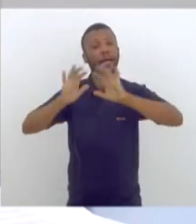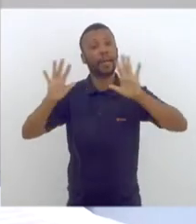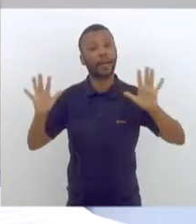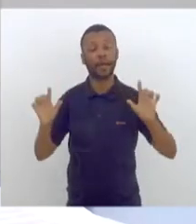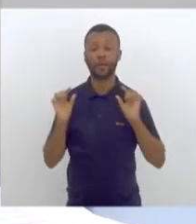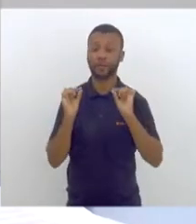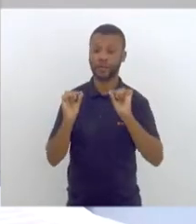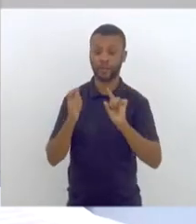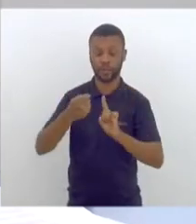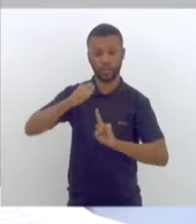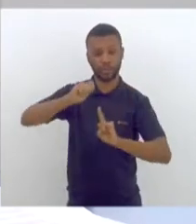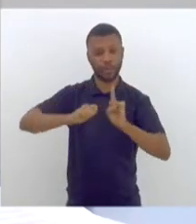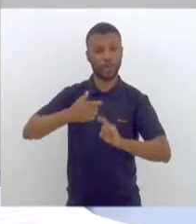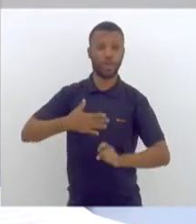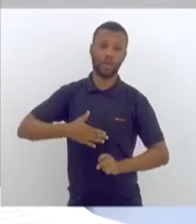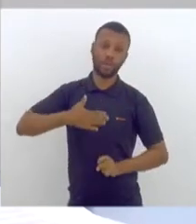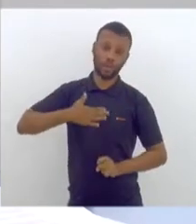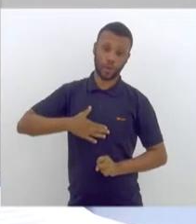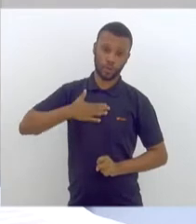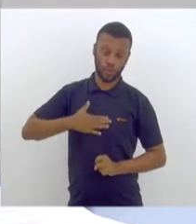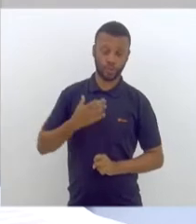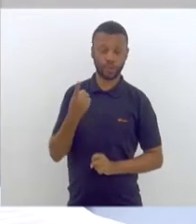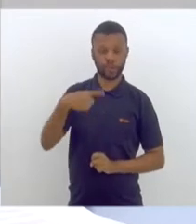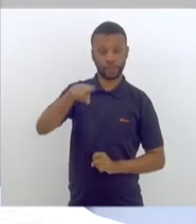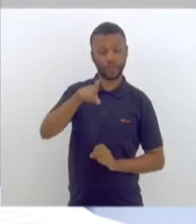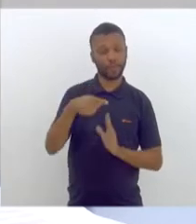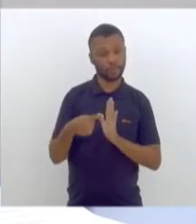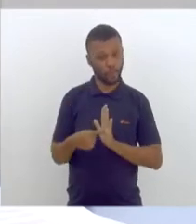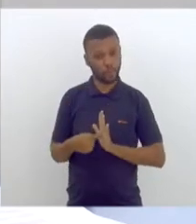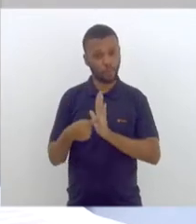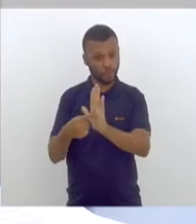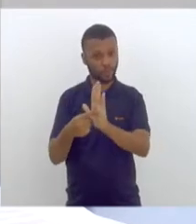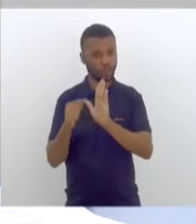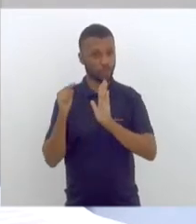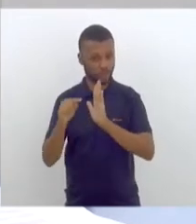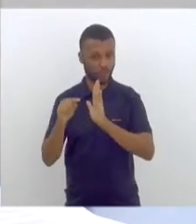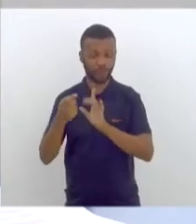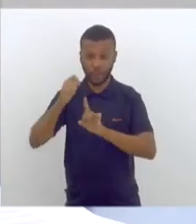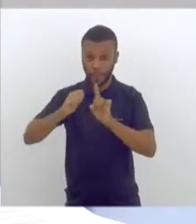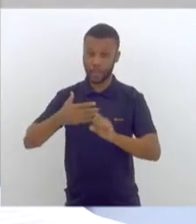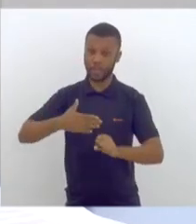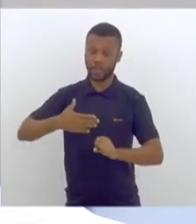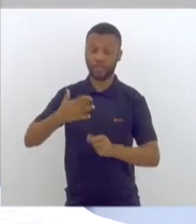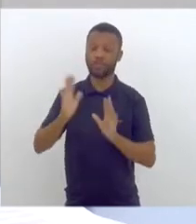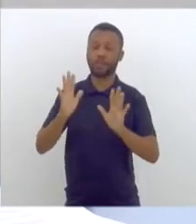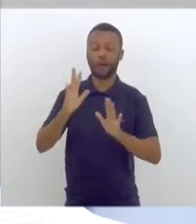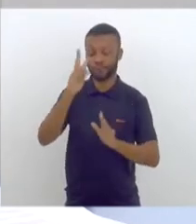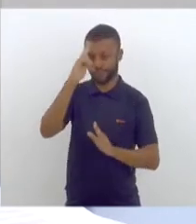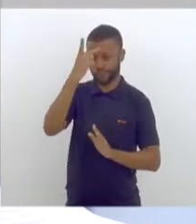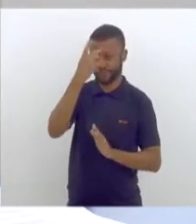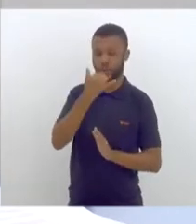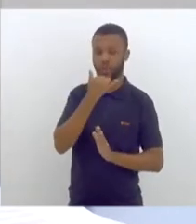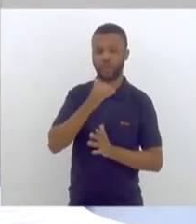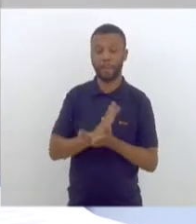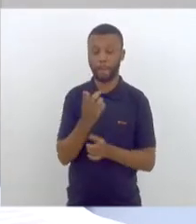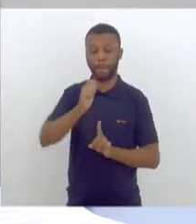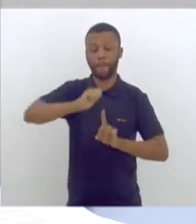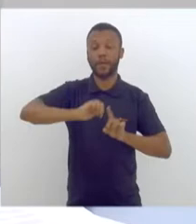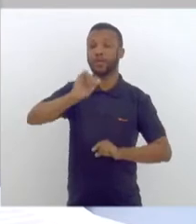que o mês de agosto que você lançou aí o mês de agosto não mês de Julho primeiro